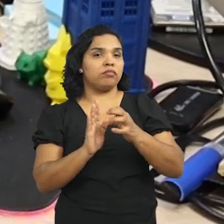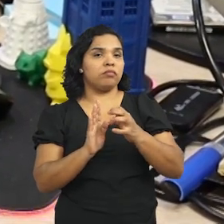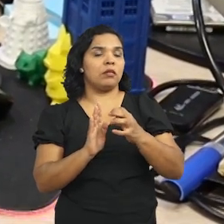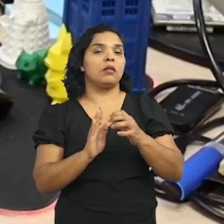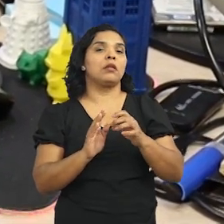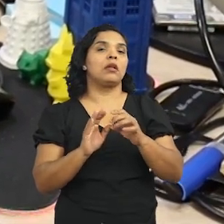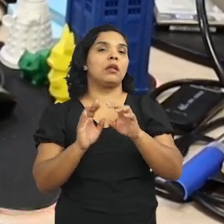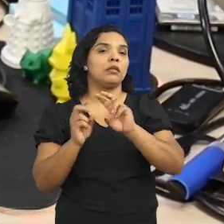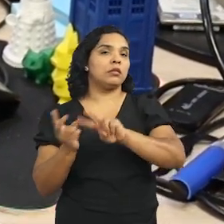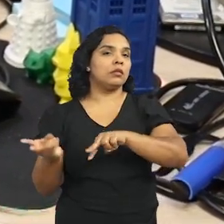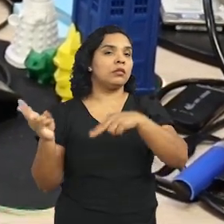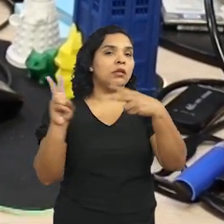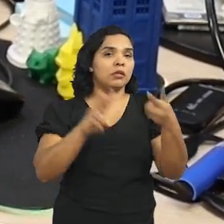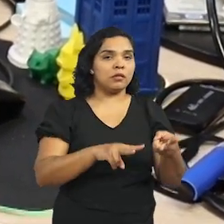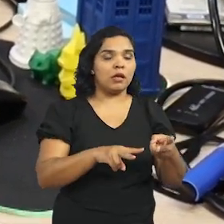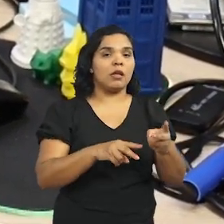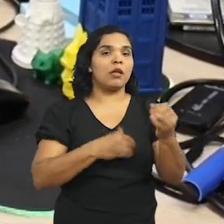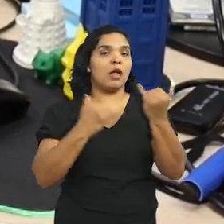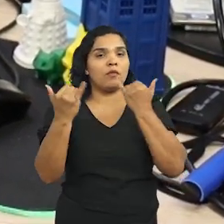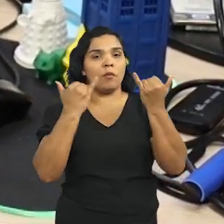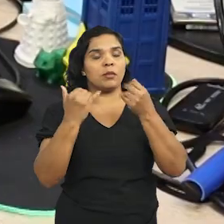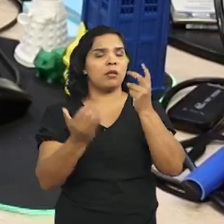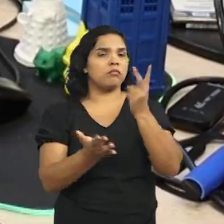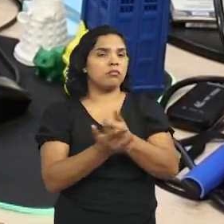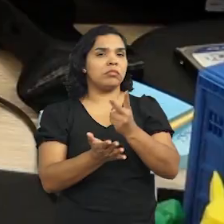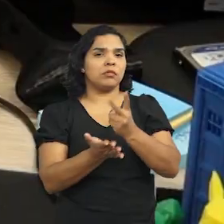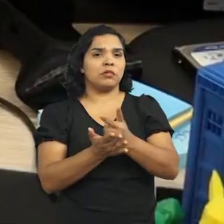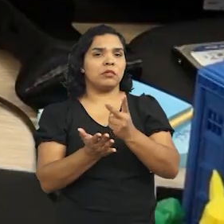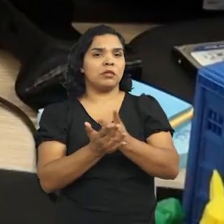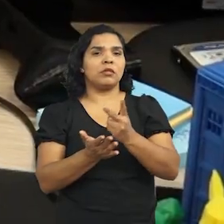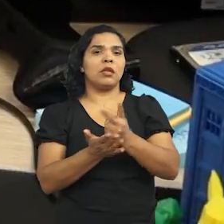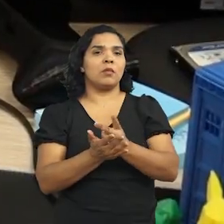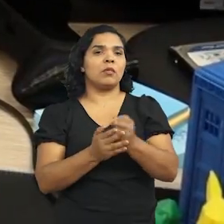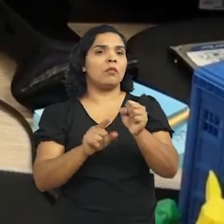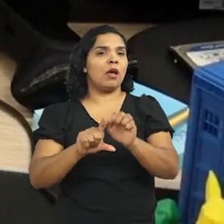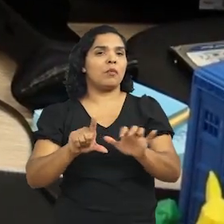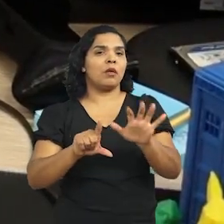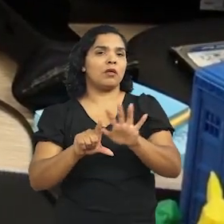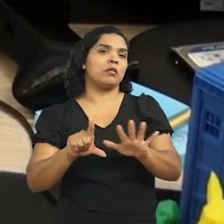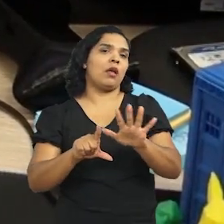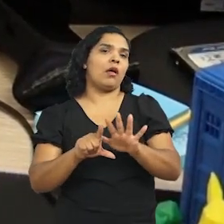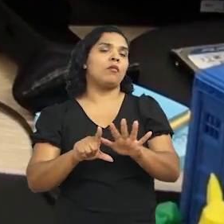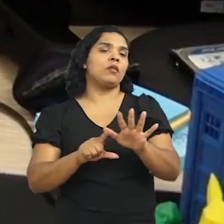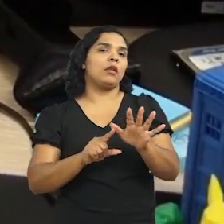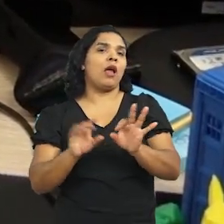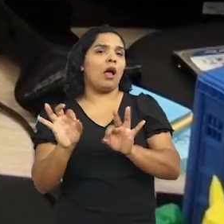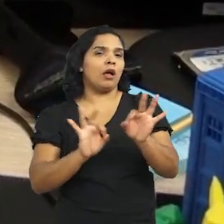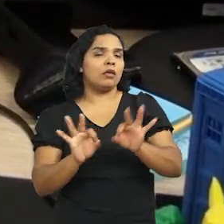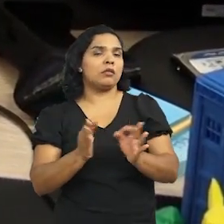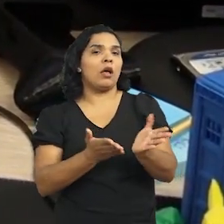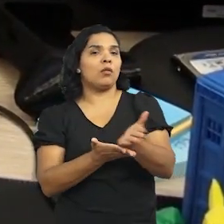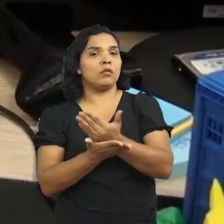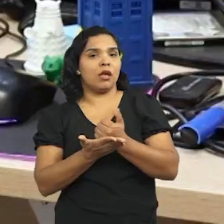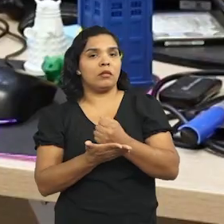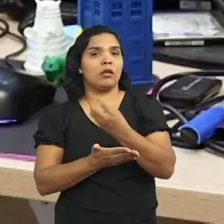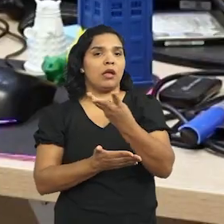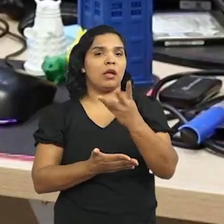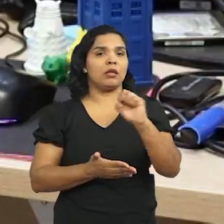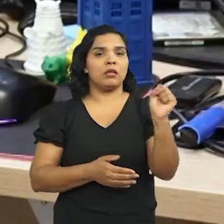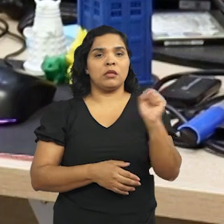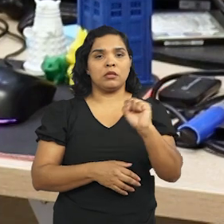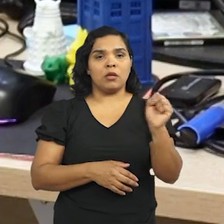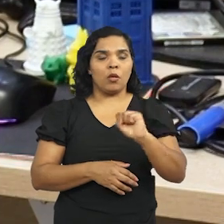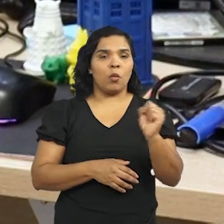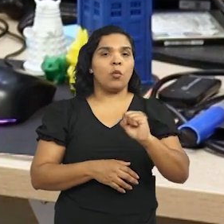sensores que captam e transferem a informação o tempo todo para uma plataforma que unifica e trata esses dados. A cada